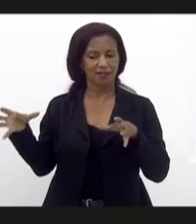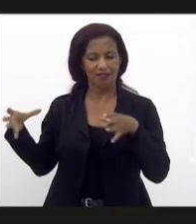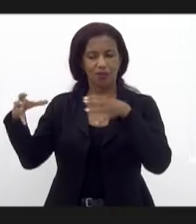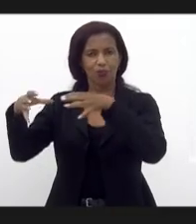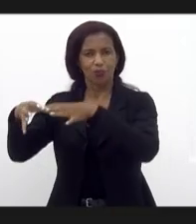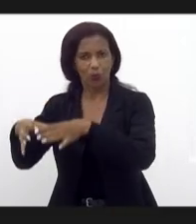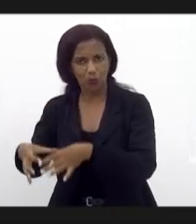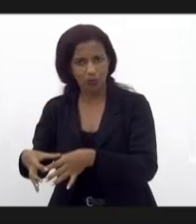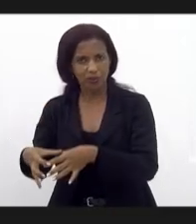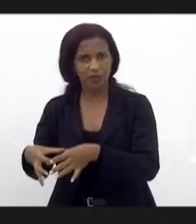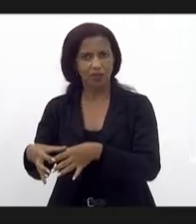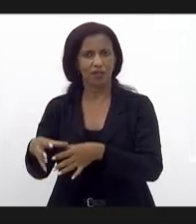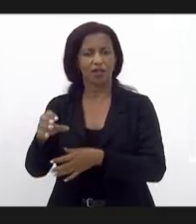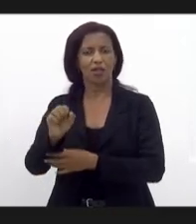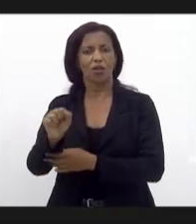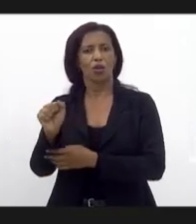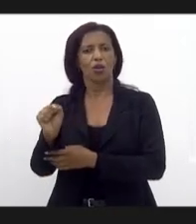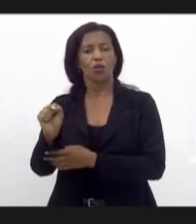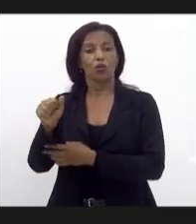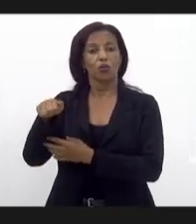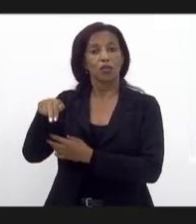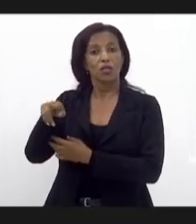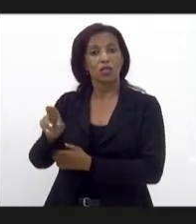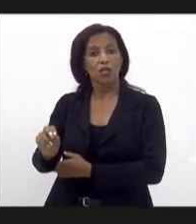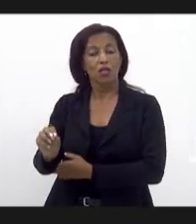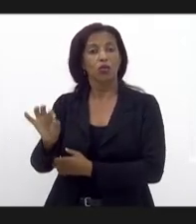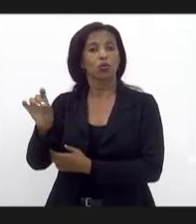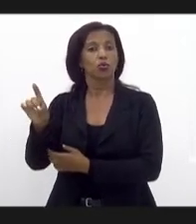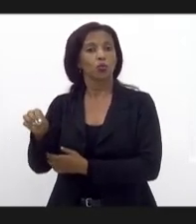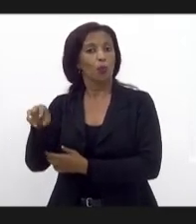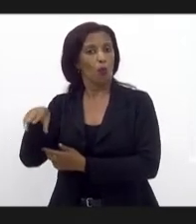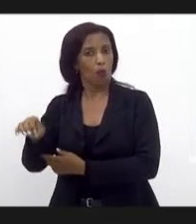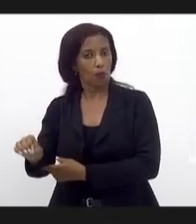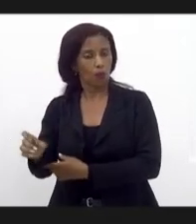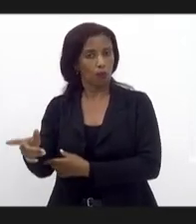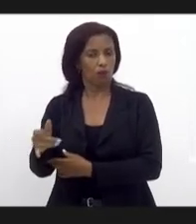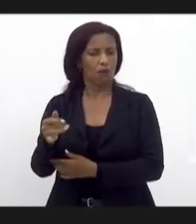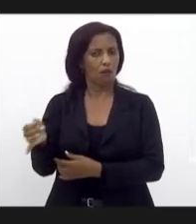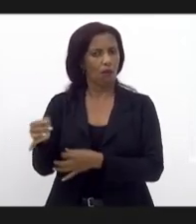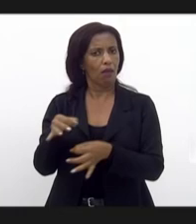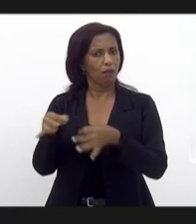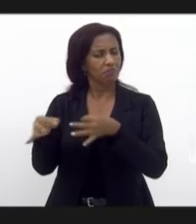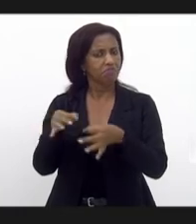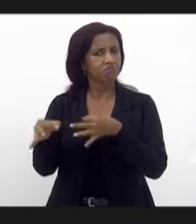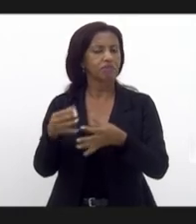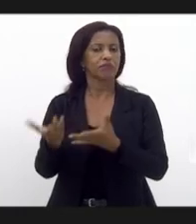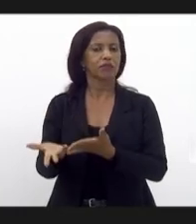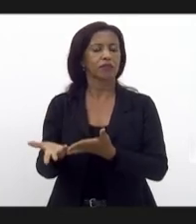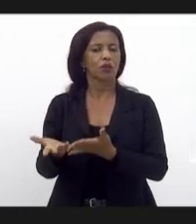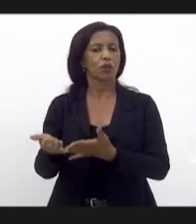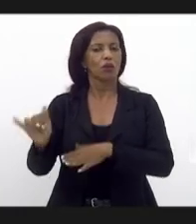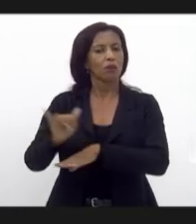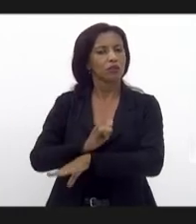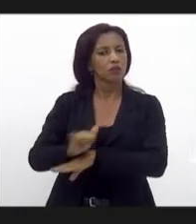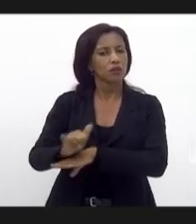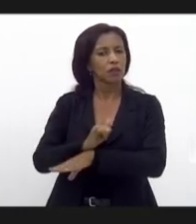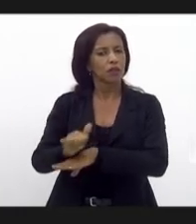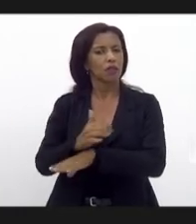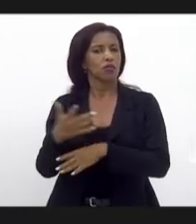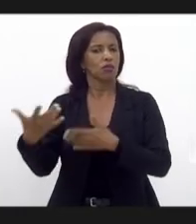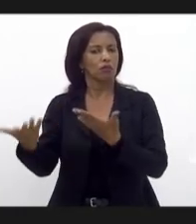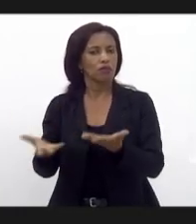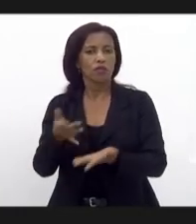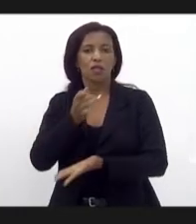concentração no Santos Dumont. Esse é um mecanismo reconhecido como um instrumento de sucesso quando você tem uma situação como essa. Então,